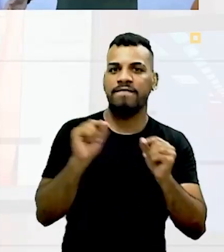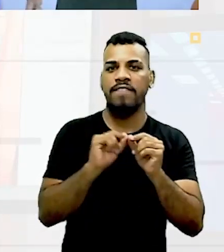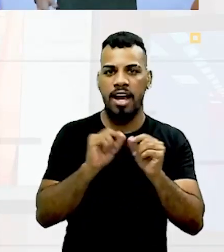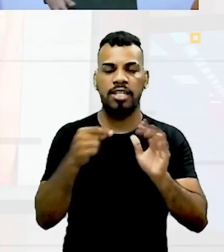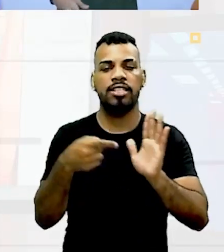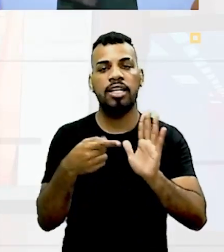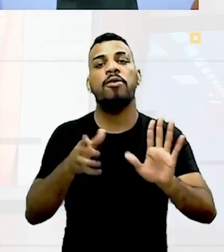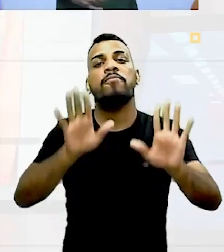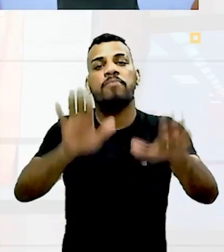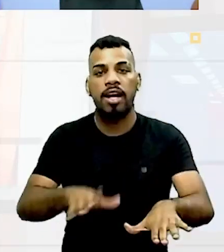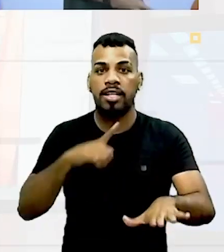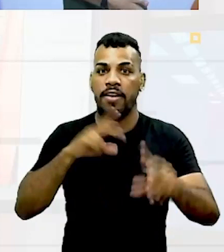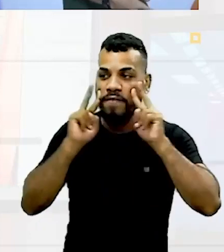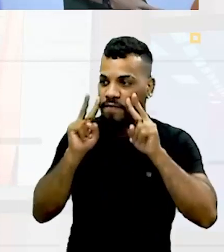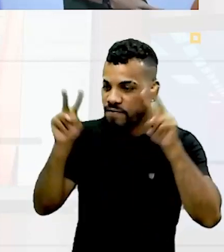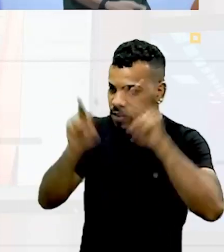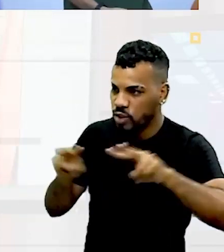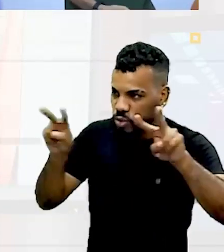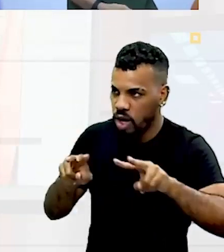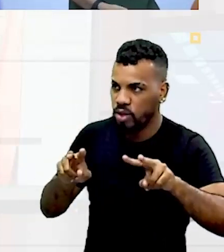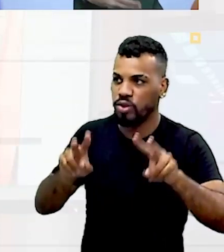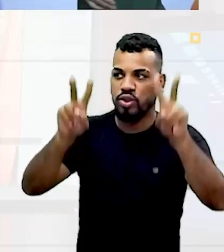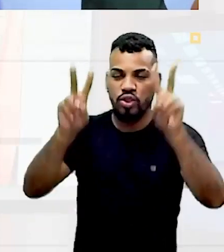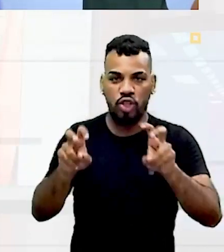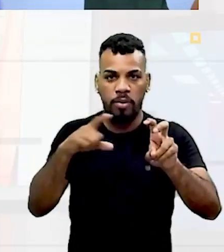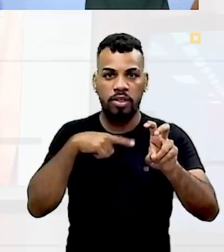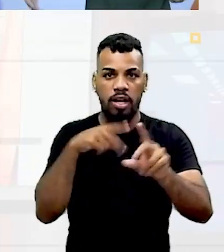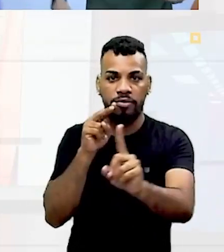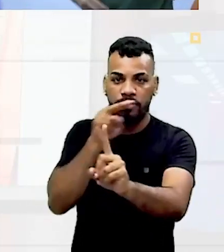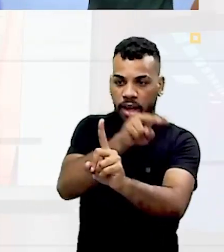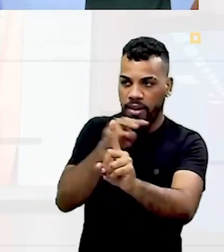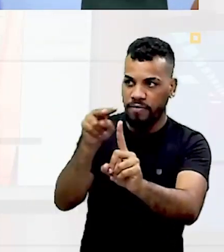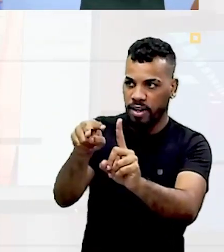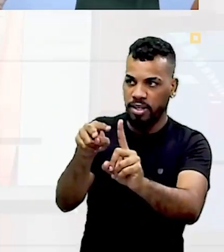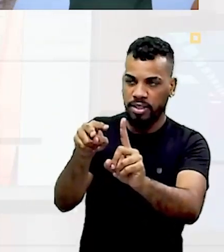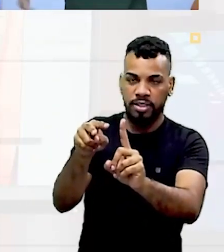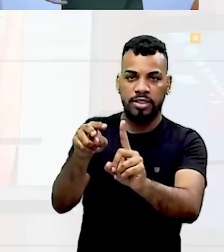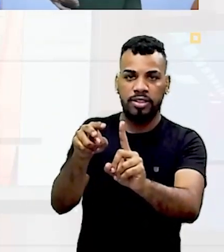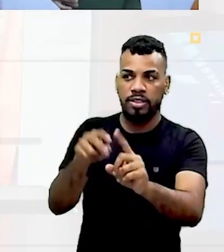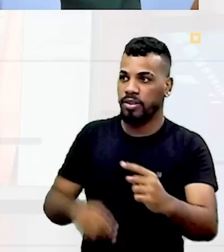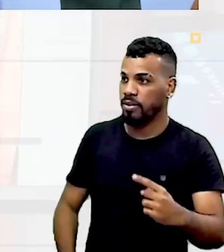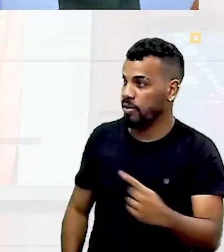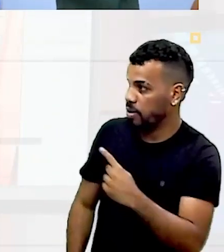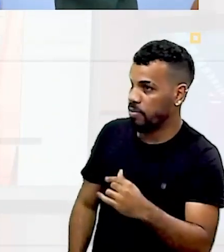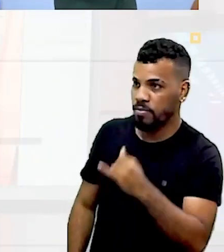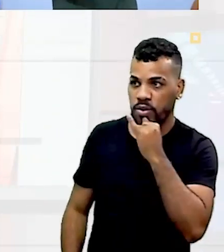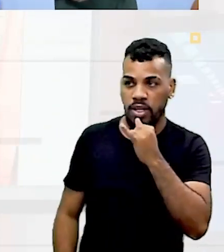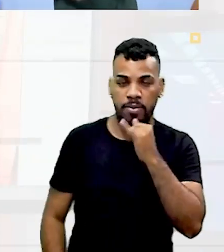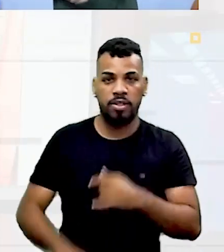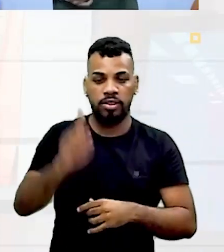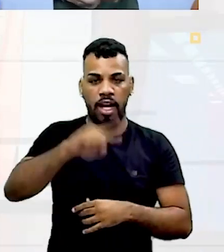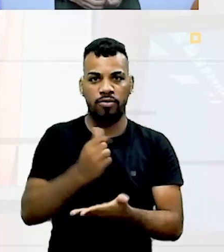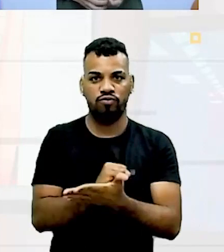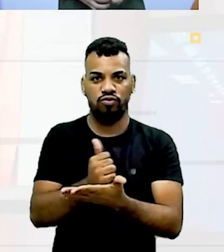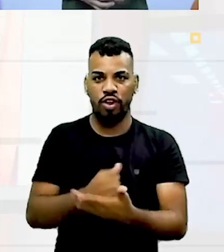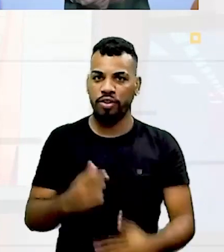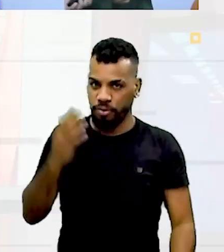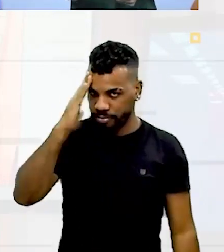mas sim na questão de visibilidade em relação a quem está vendo. No nosso caso aqui, vai ser geralmente o jogador.